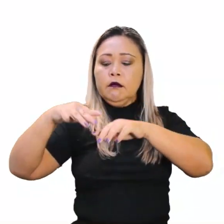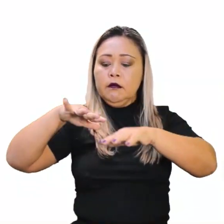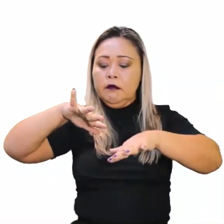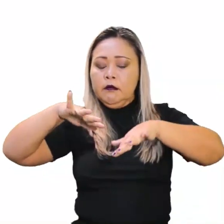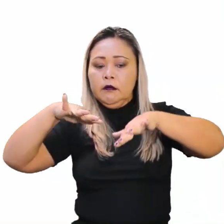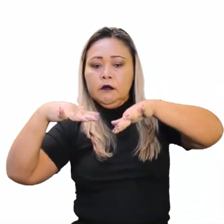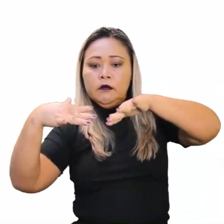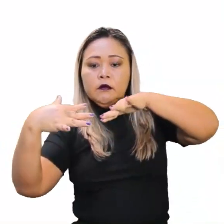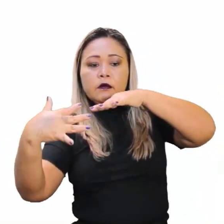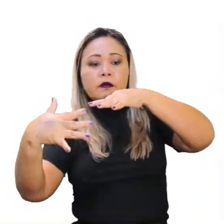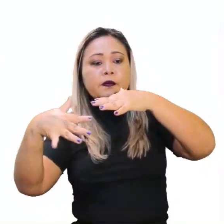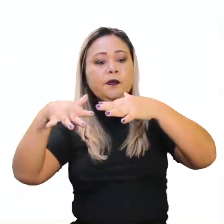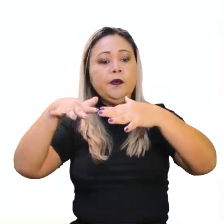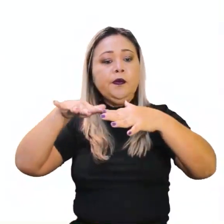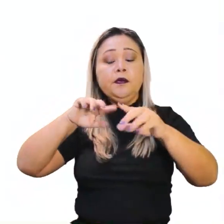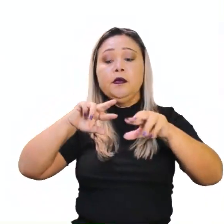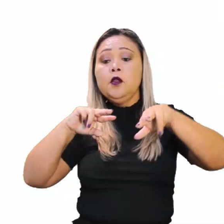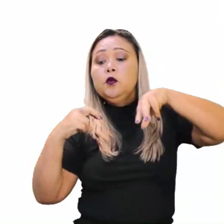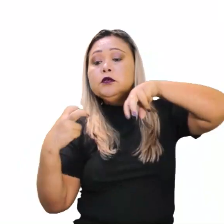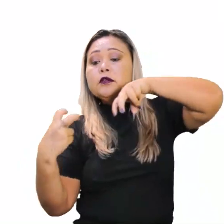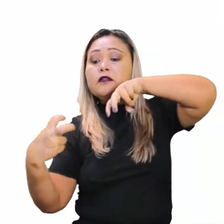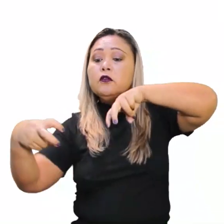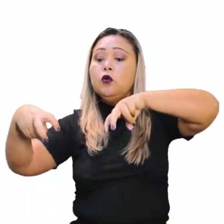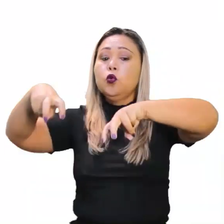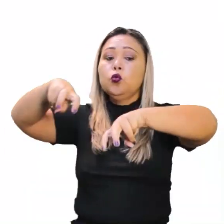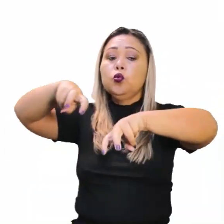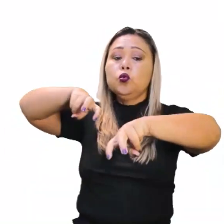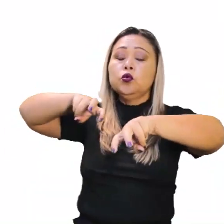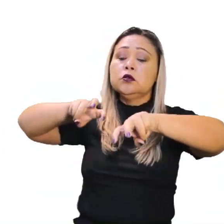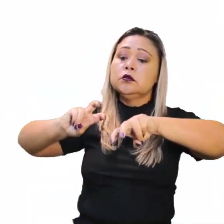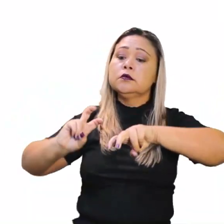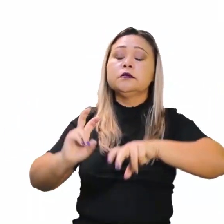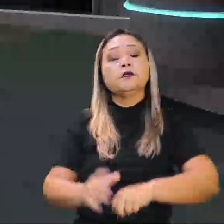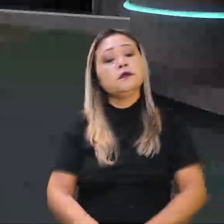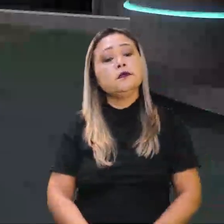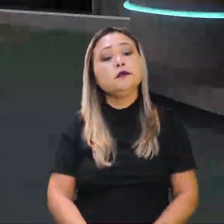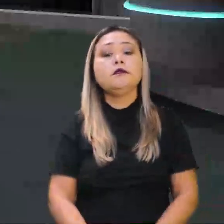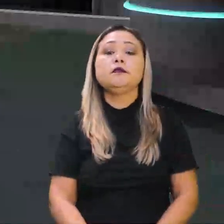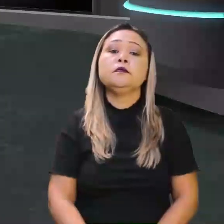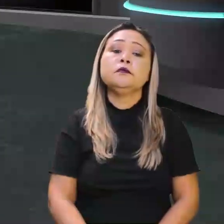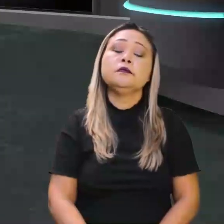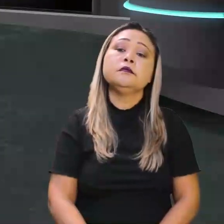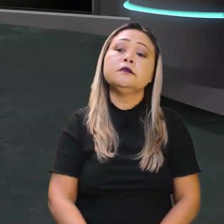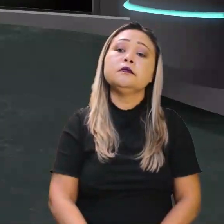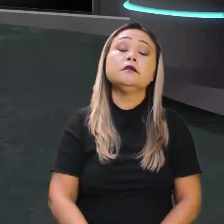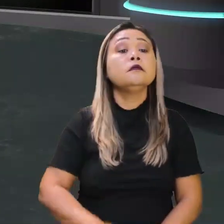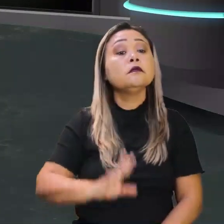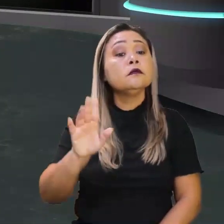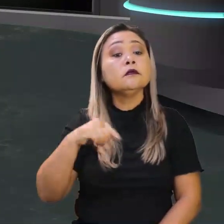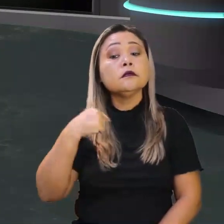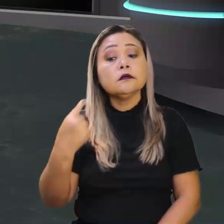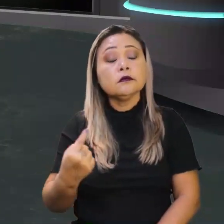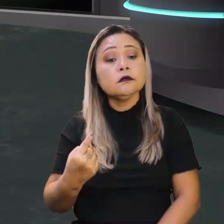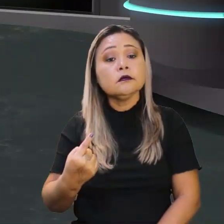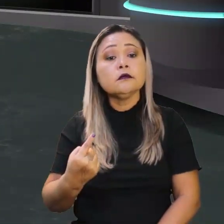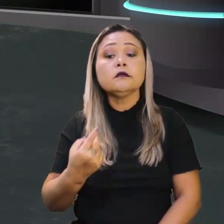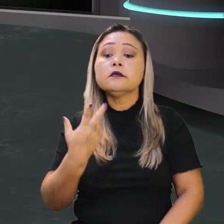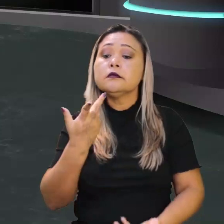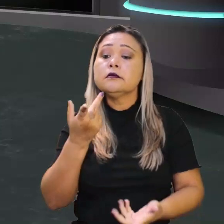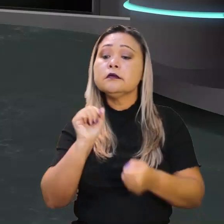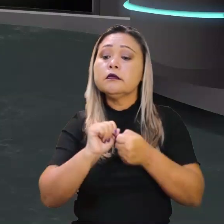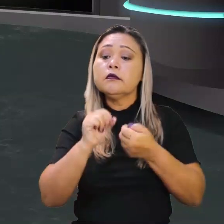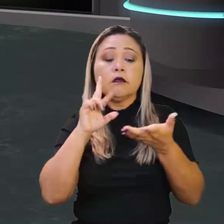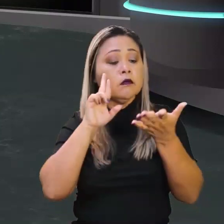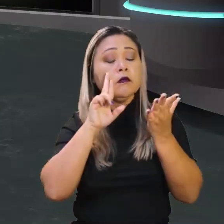continuação de movimento numa roda que gira sem interrupção. Então, esse foi o padrão de